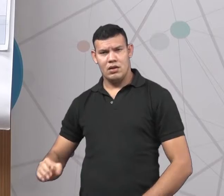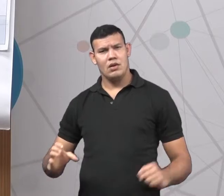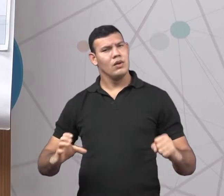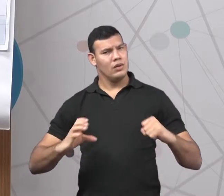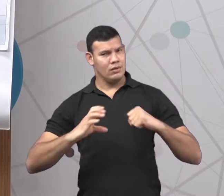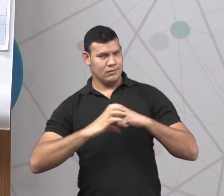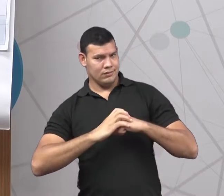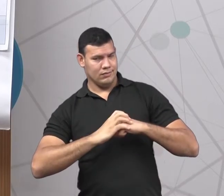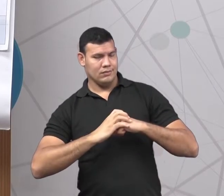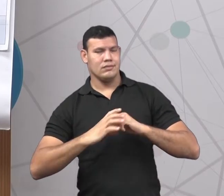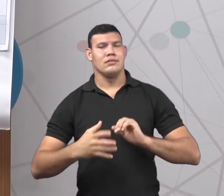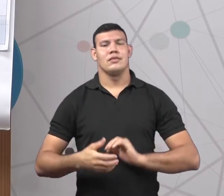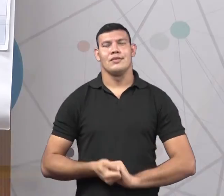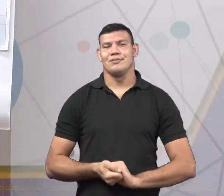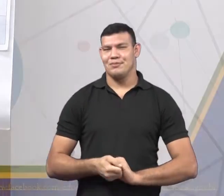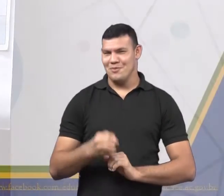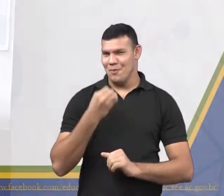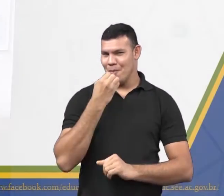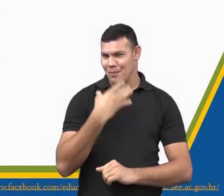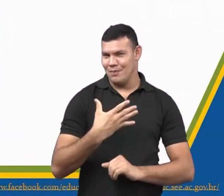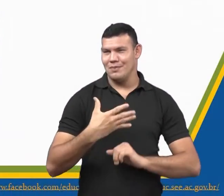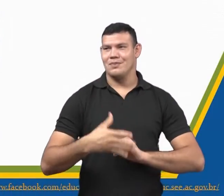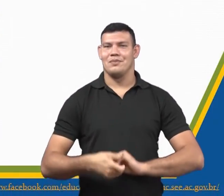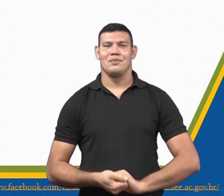e Centro-Oeste. Muito bem.